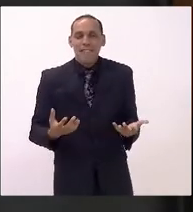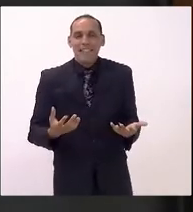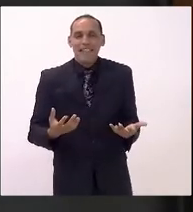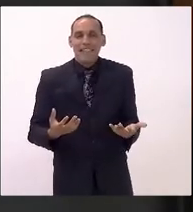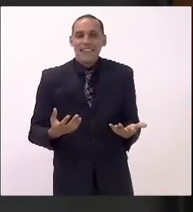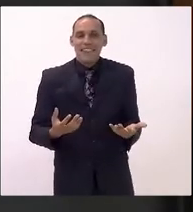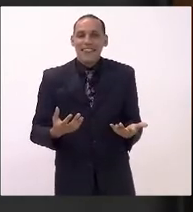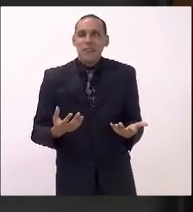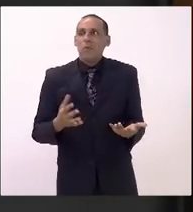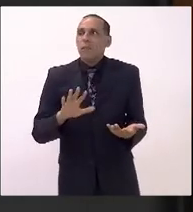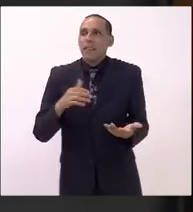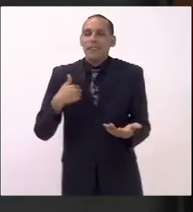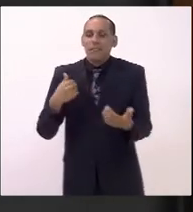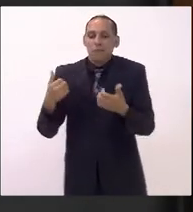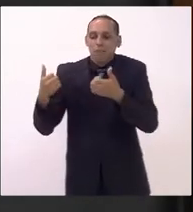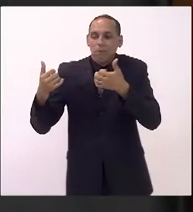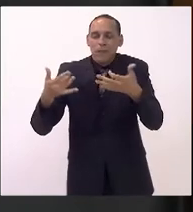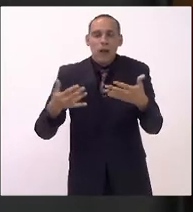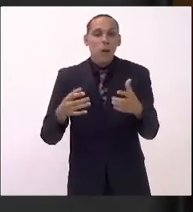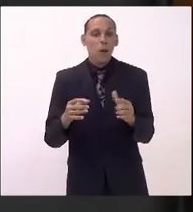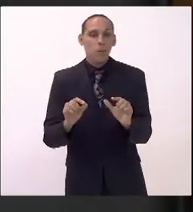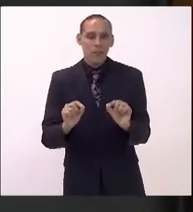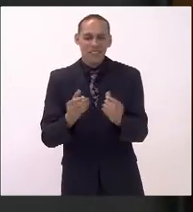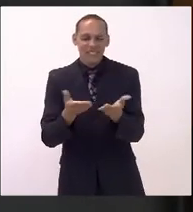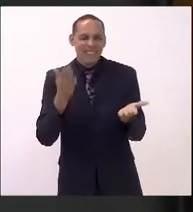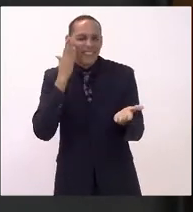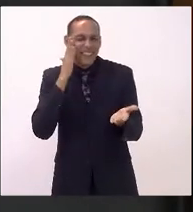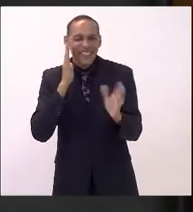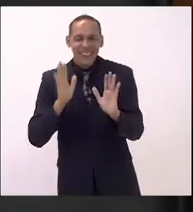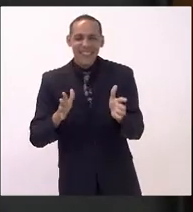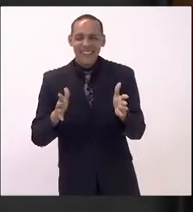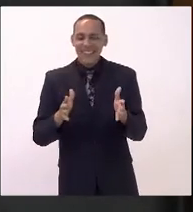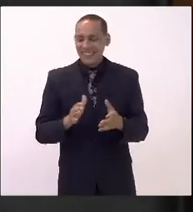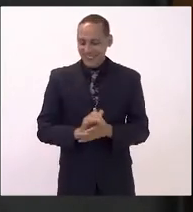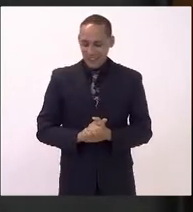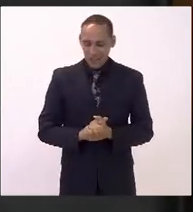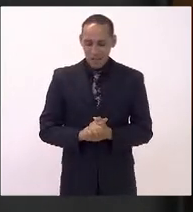Mas o que eu poderia dizer para vocês? Boa parte vocês já sabem, né? Quase tudo.